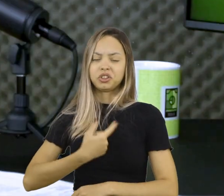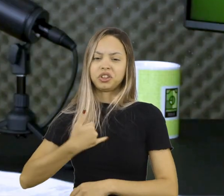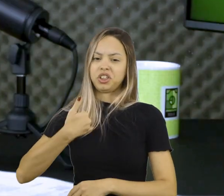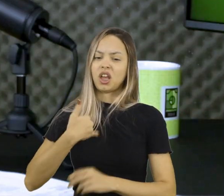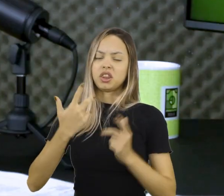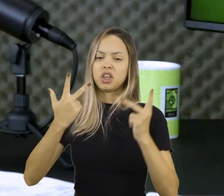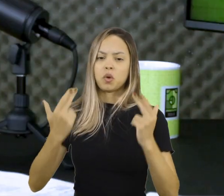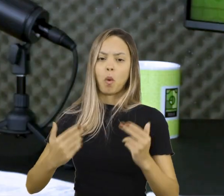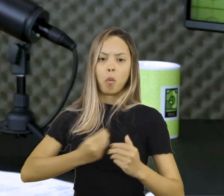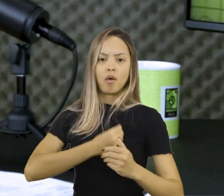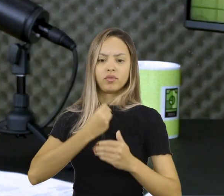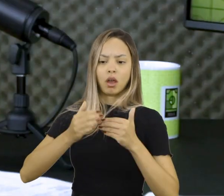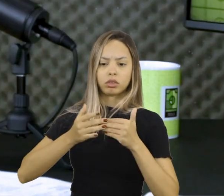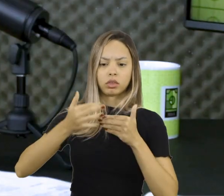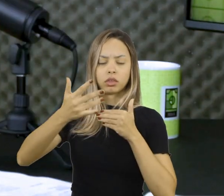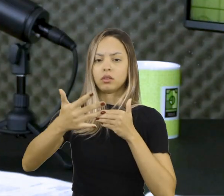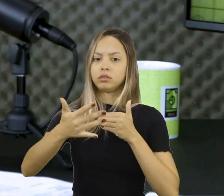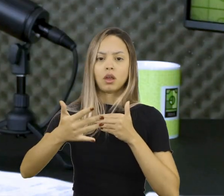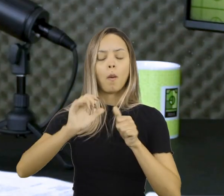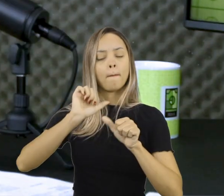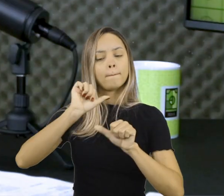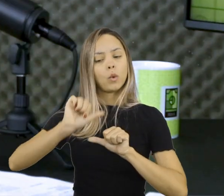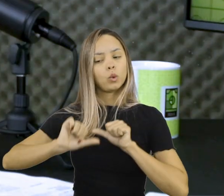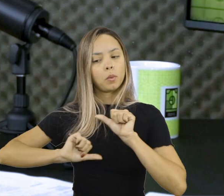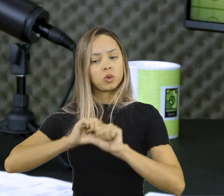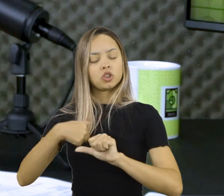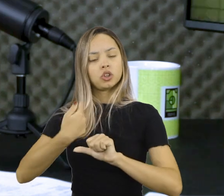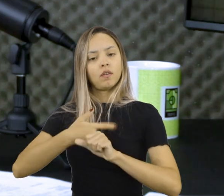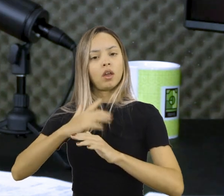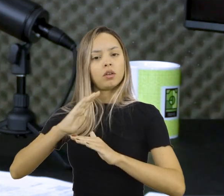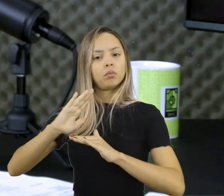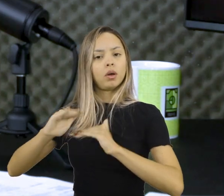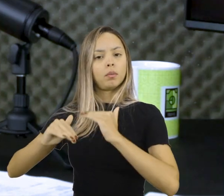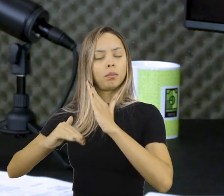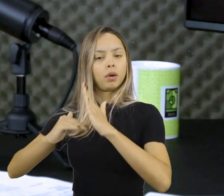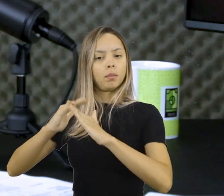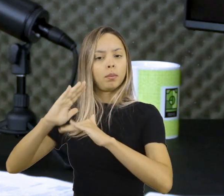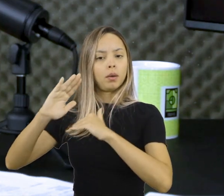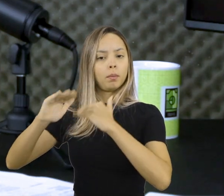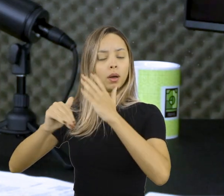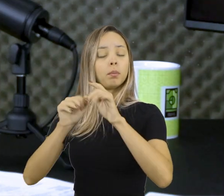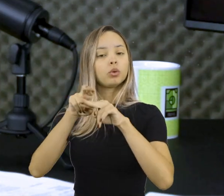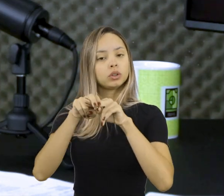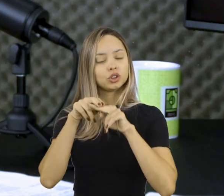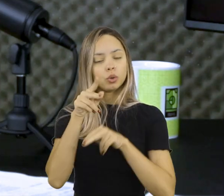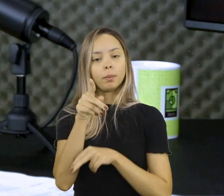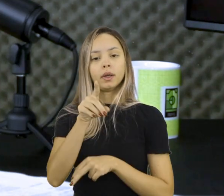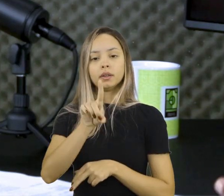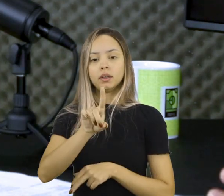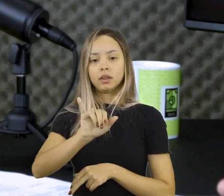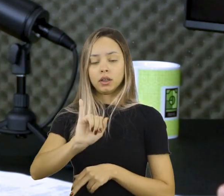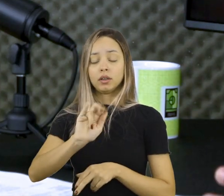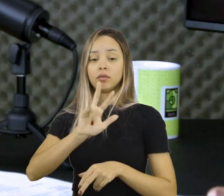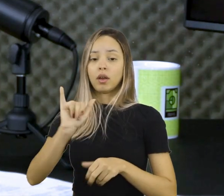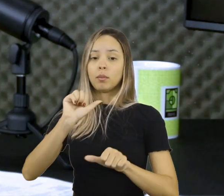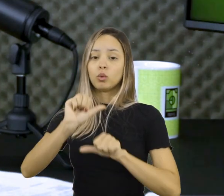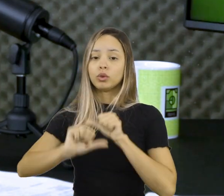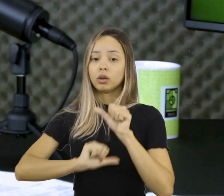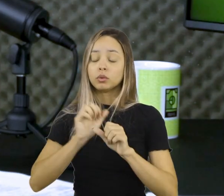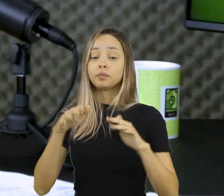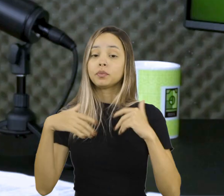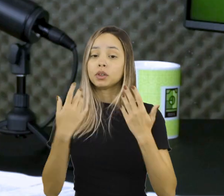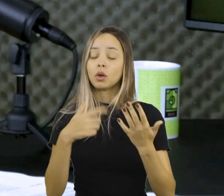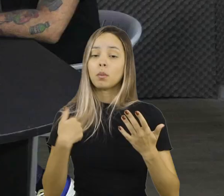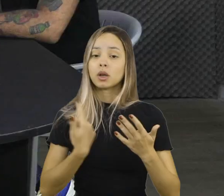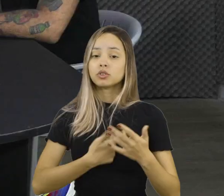as mesmas necessidades a vida toda então esse PDI ele vai mudando professora para encerrar a